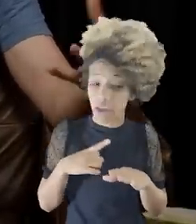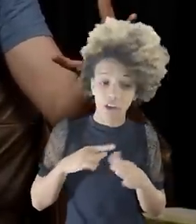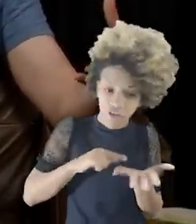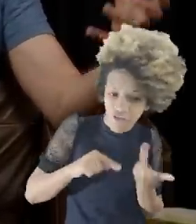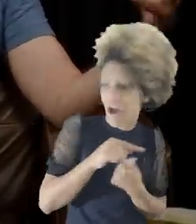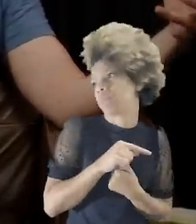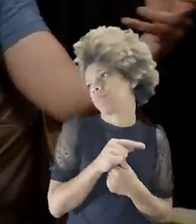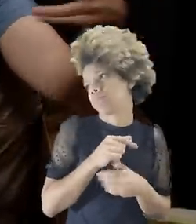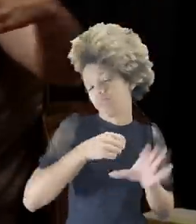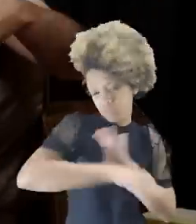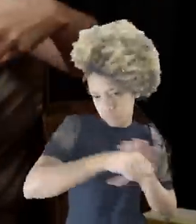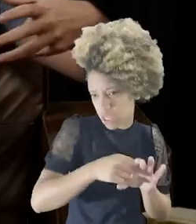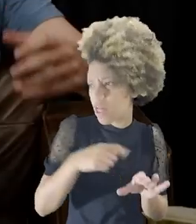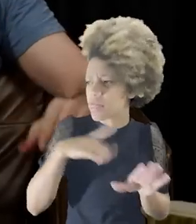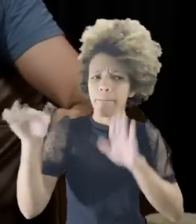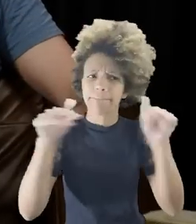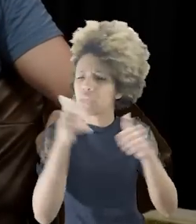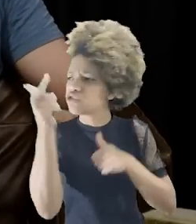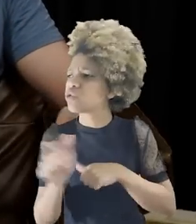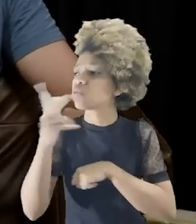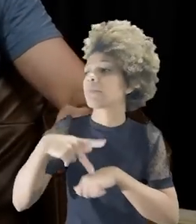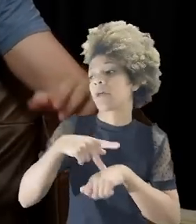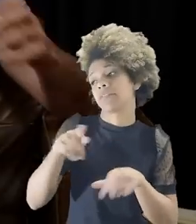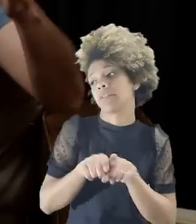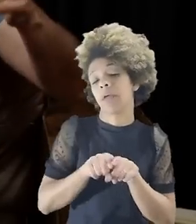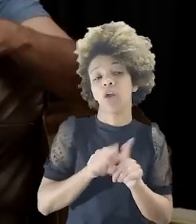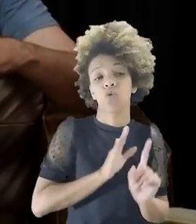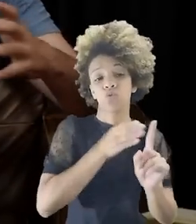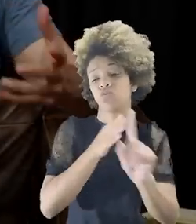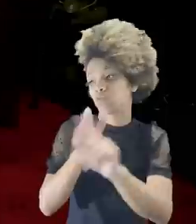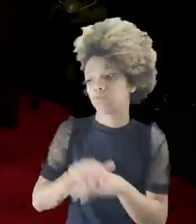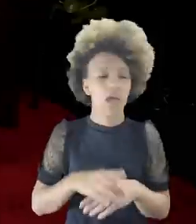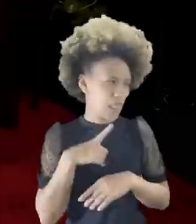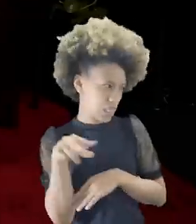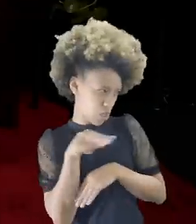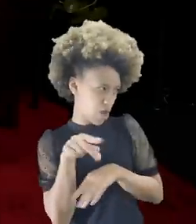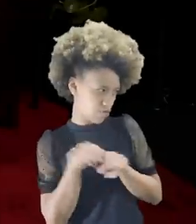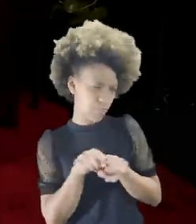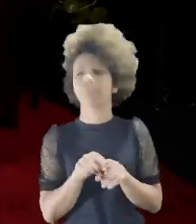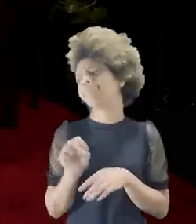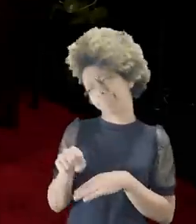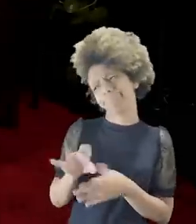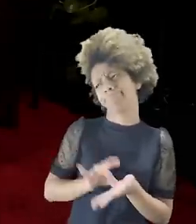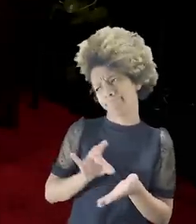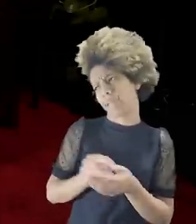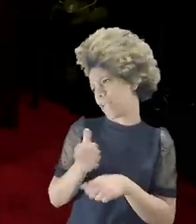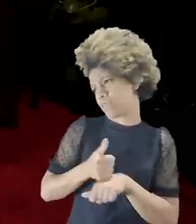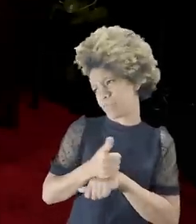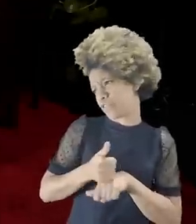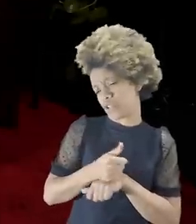É verdade que eles trazem muito de fora né eles vêm os destaques ali vão trazer tem Olheiros também tem Ah olha eles são os técnicos